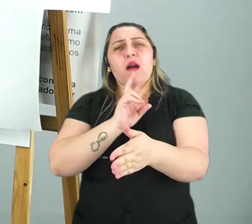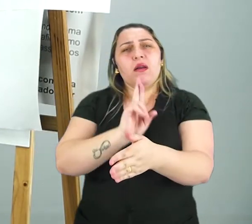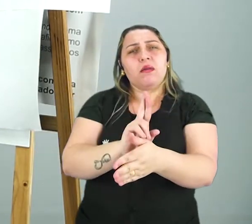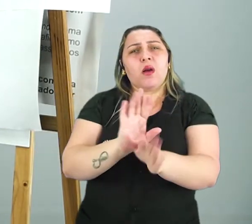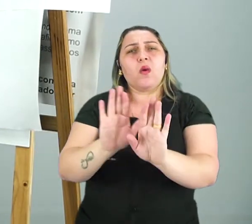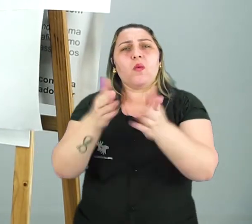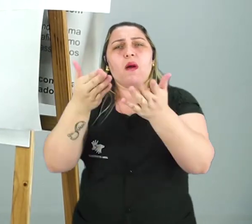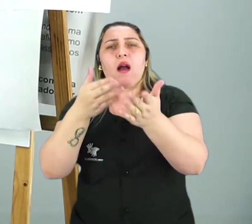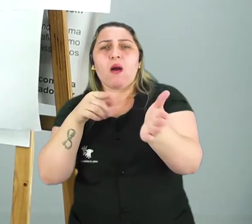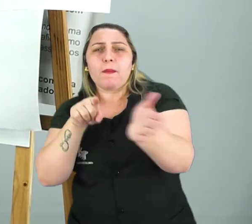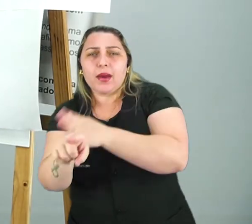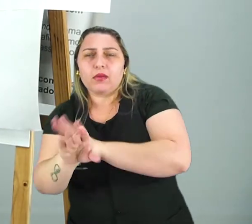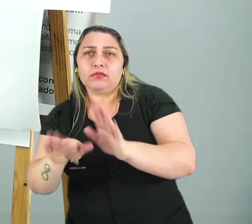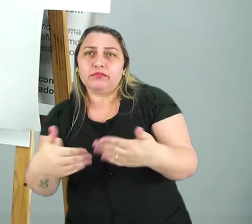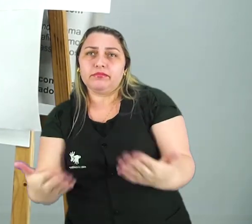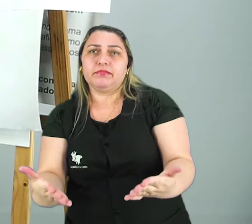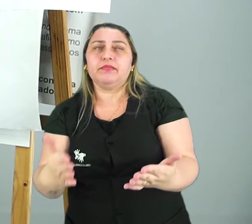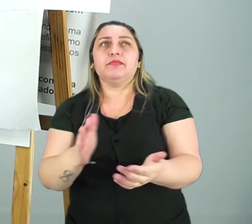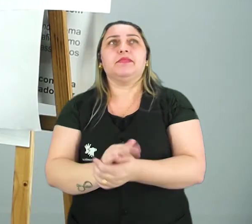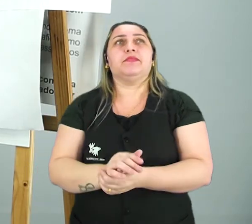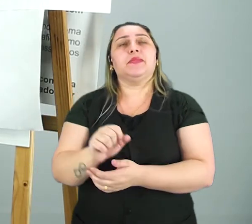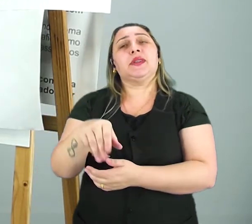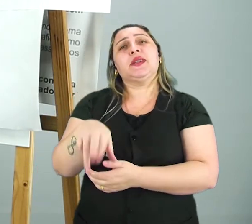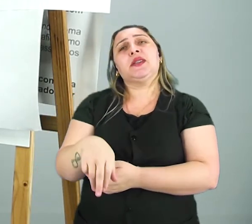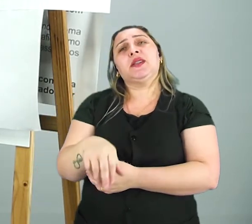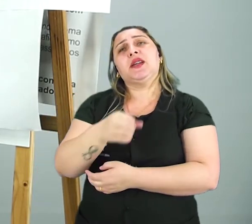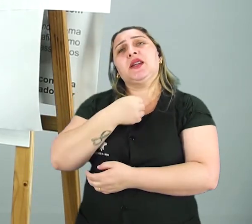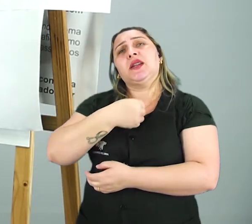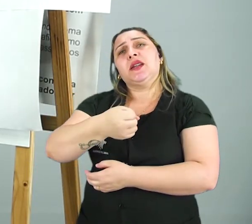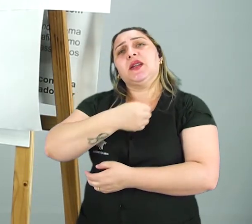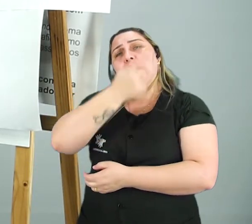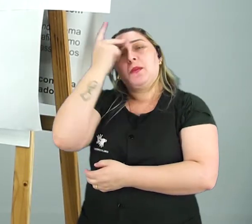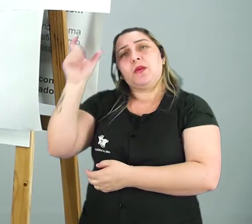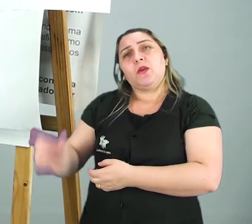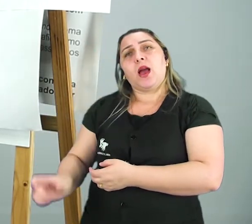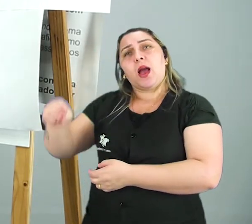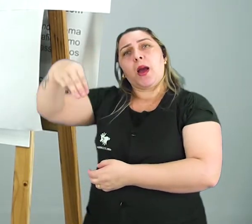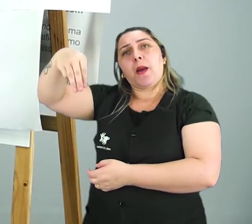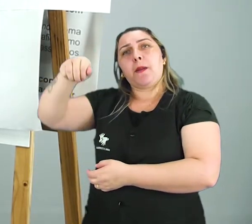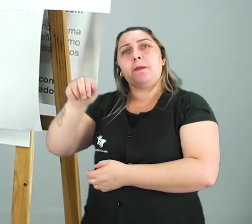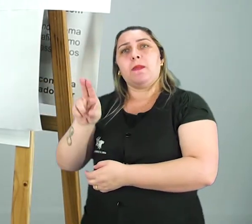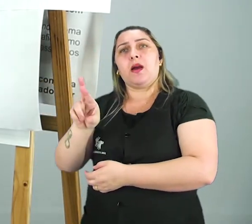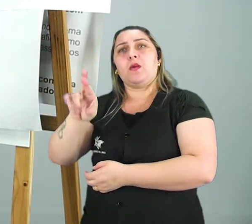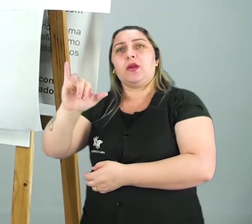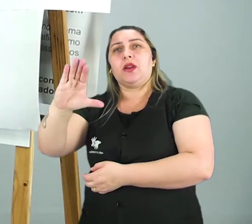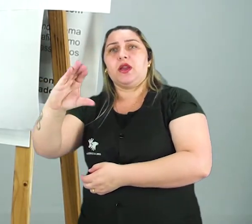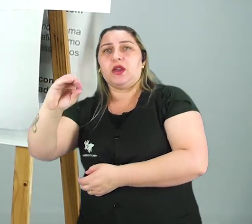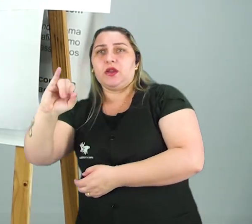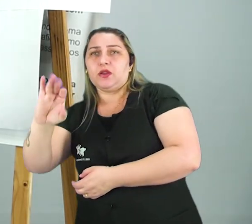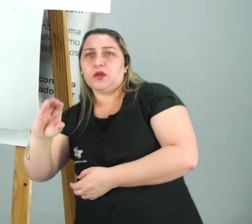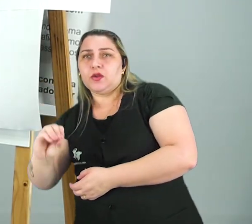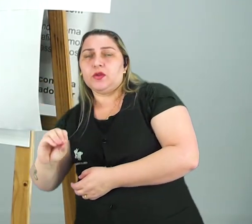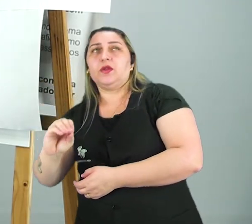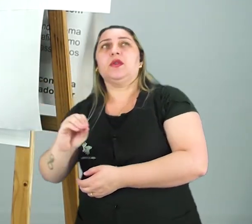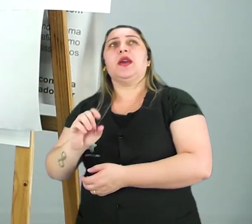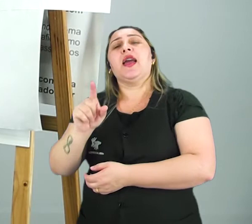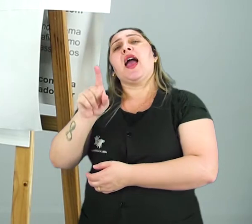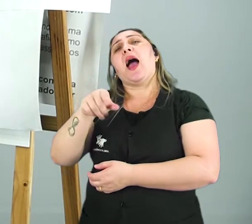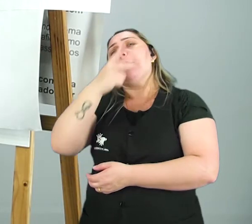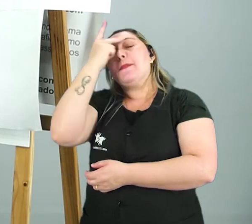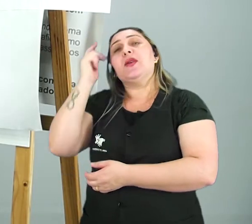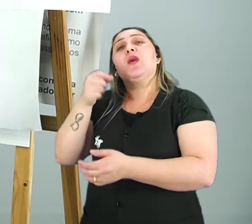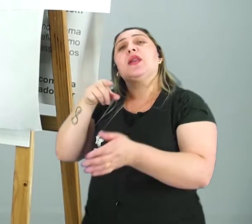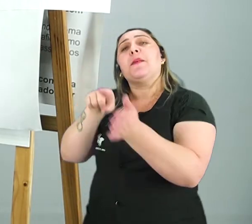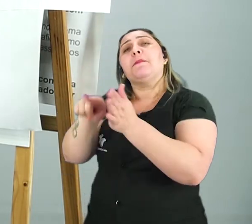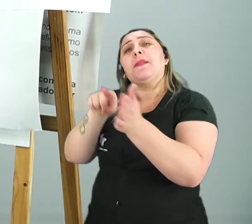da resposta, tá? Quem está sendo entrevistado aqui? Maurício de Souza. Quem está entrevistando? No